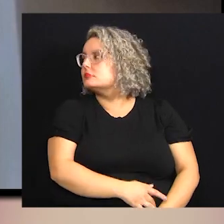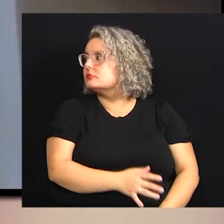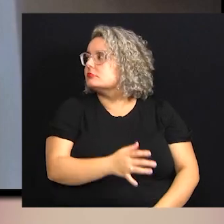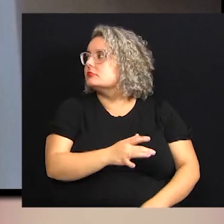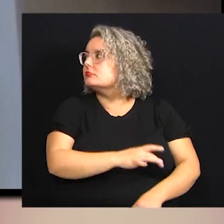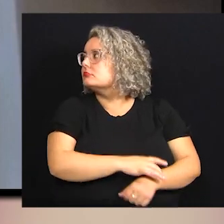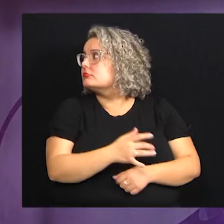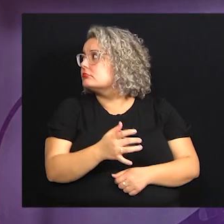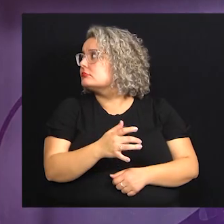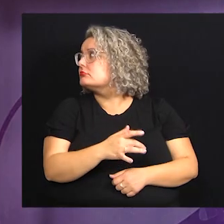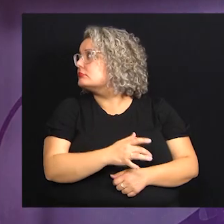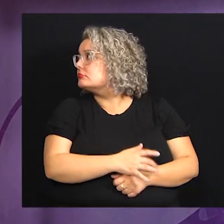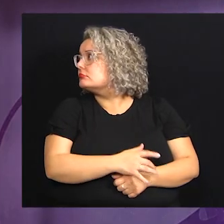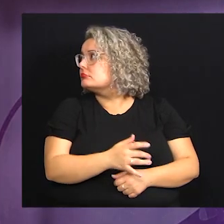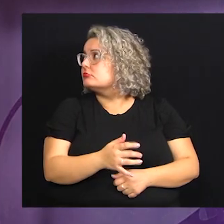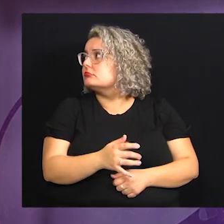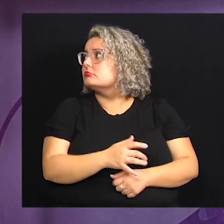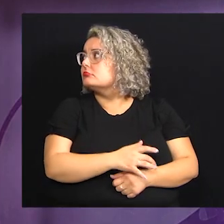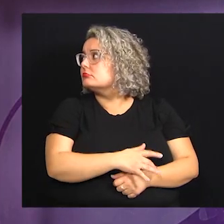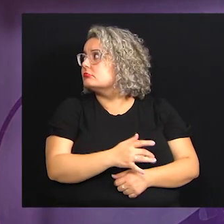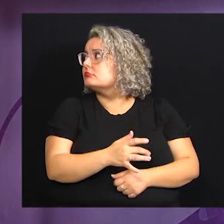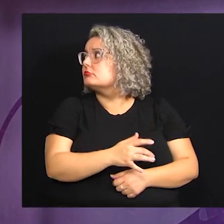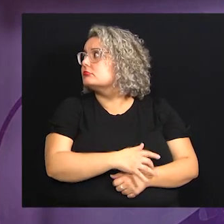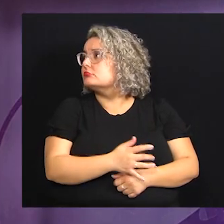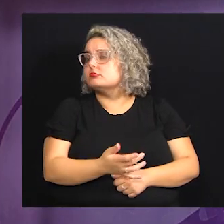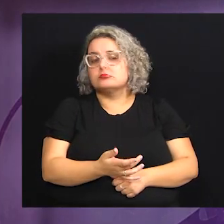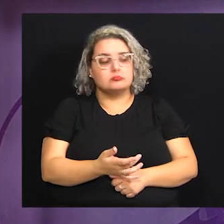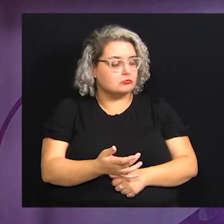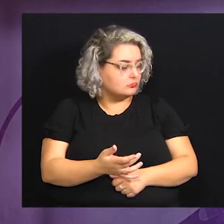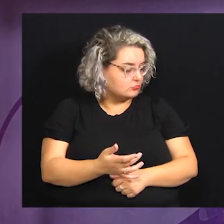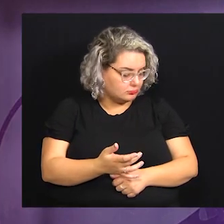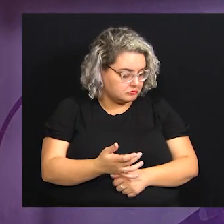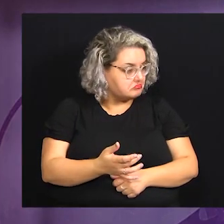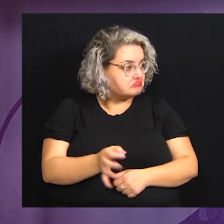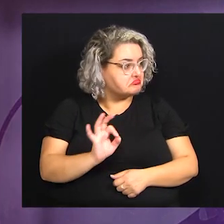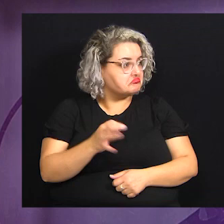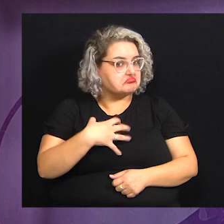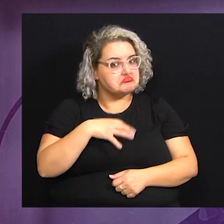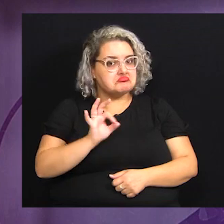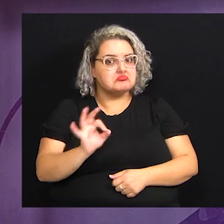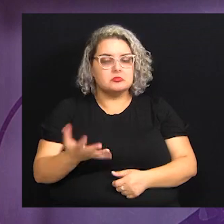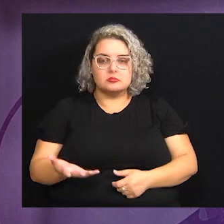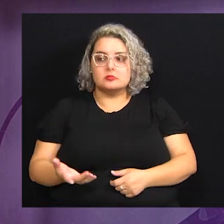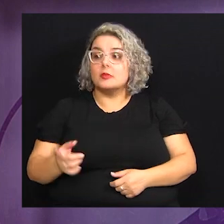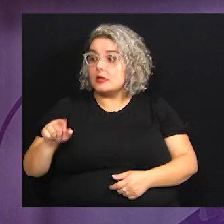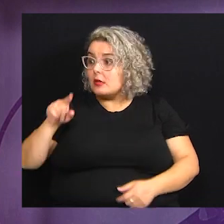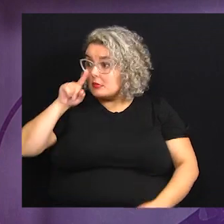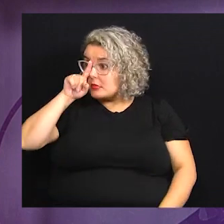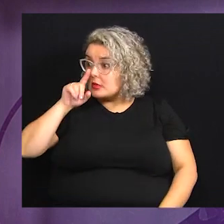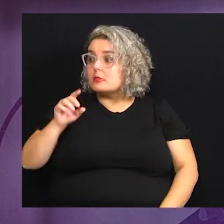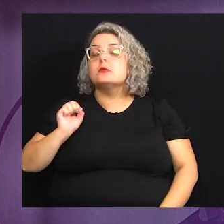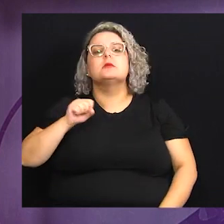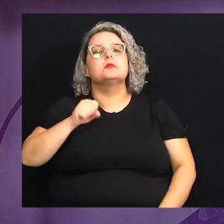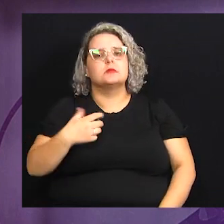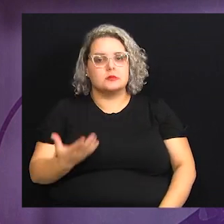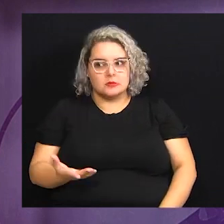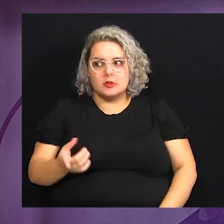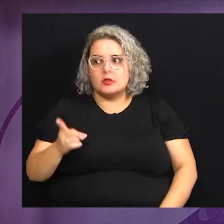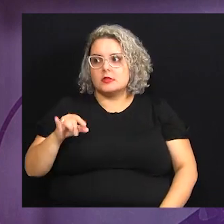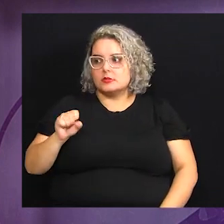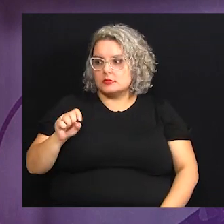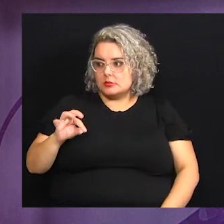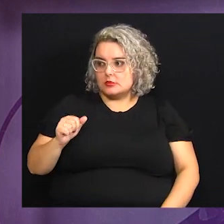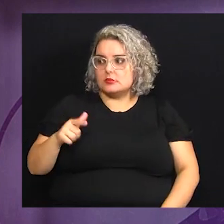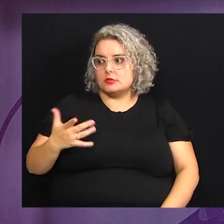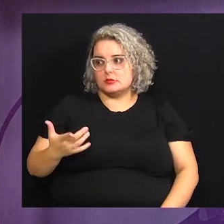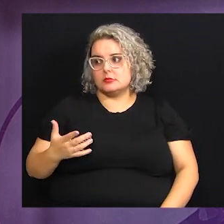naquela lesão. E acaba sendo perigoso para a pessoa isso, então? Sim, porque como igual eu te expliquei, é distal,